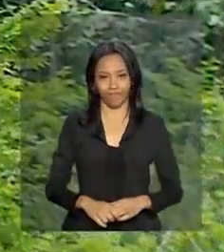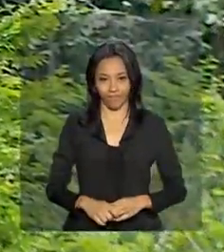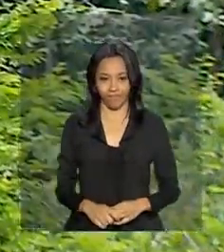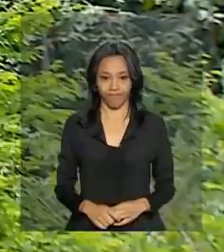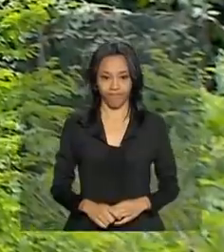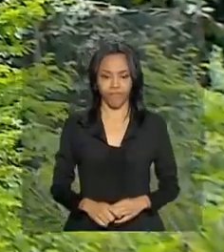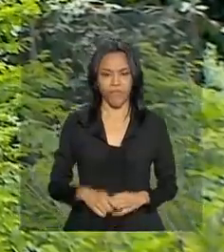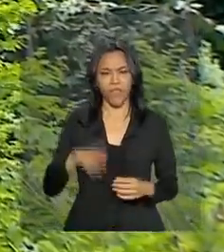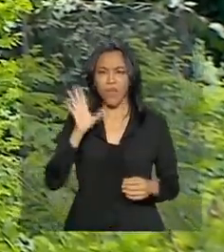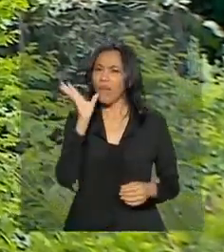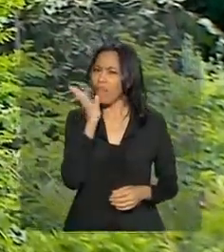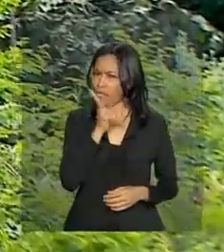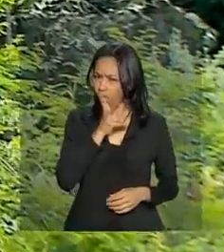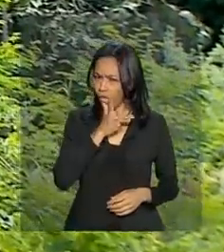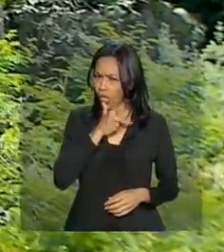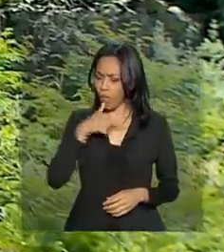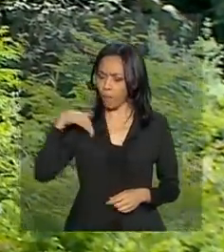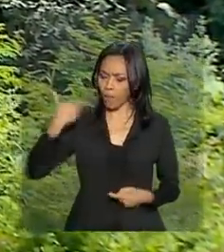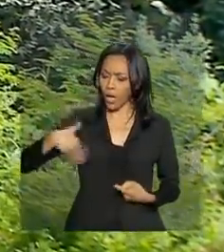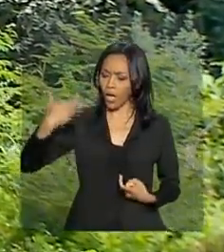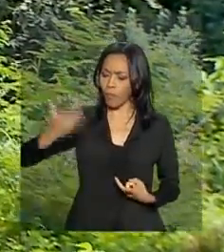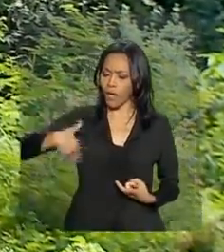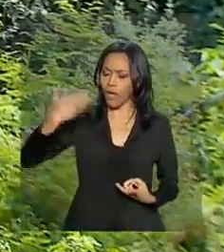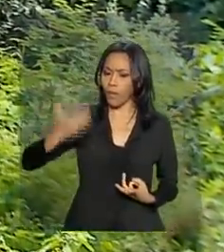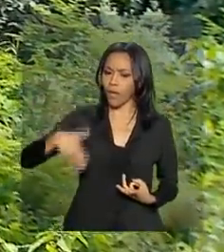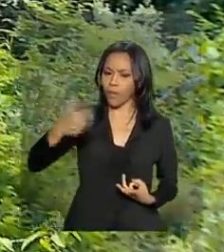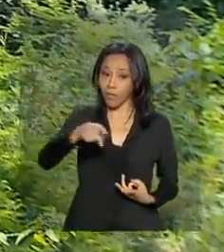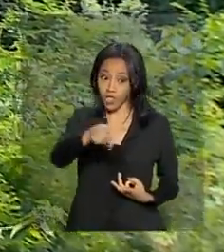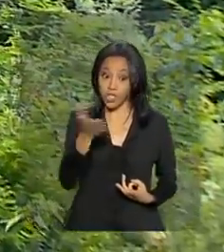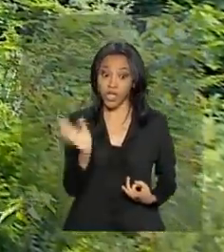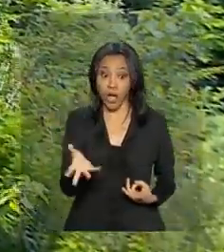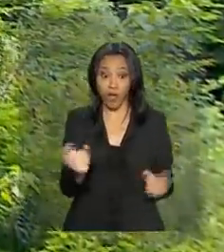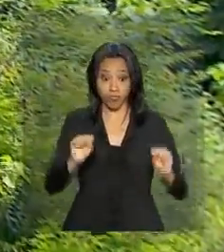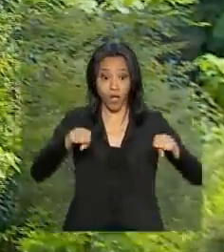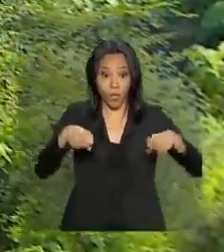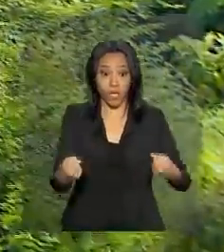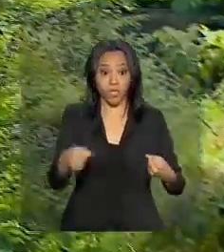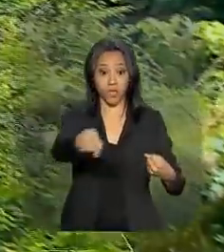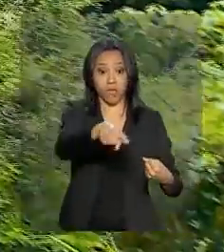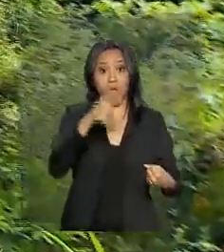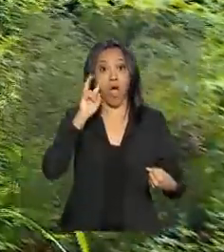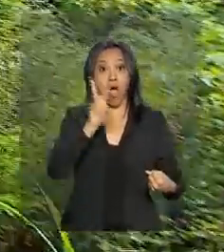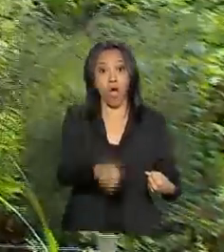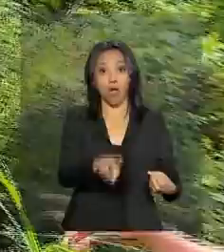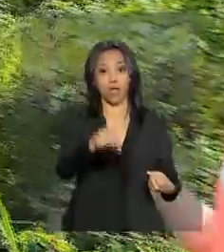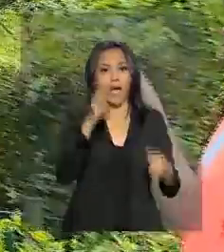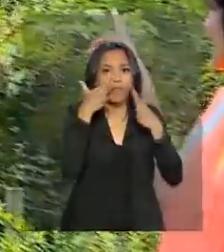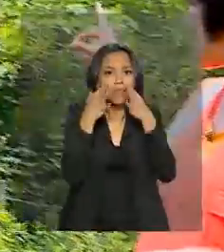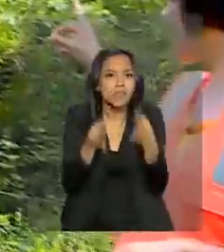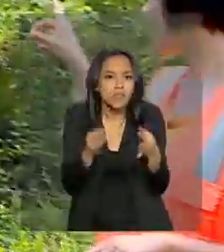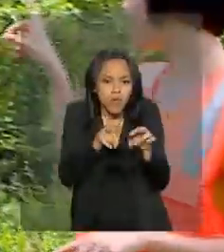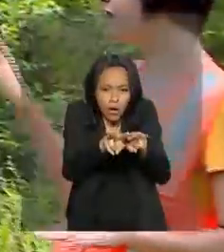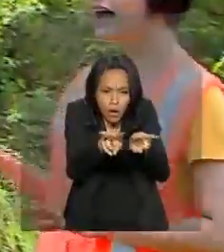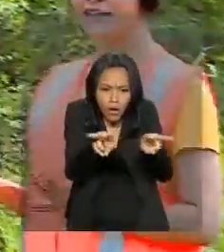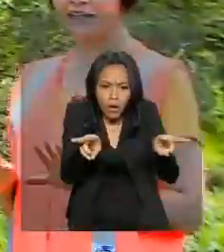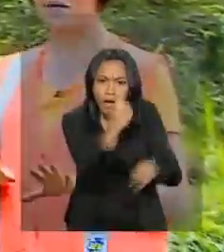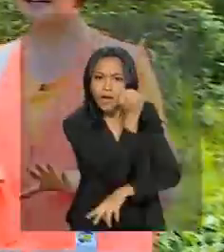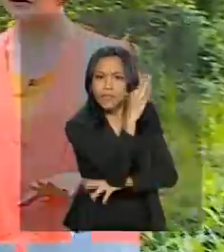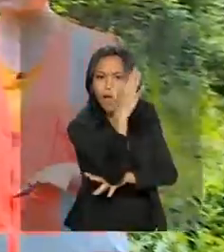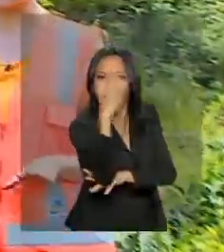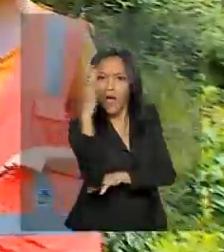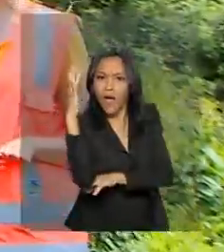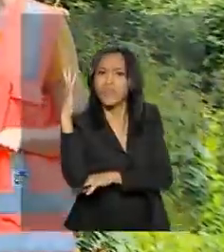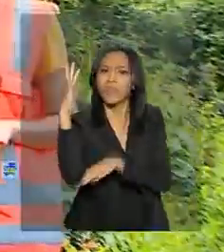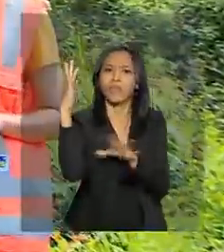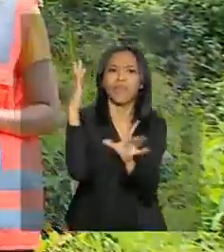O processo é lento, mas a natureza já começa a dar sinais de recuperação. Se a gente olhar com atenção, as árvores ainda